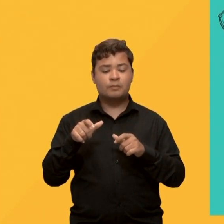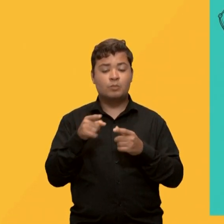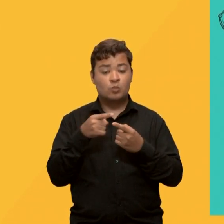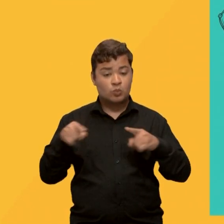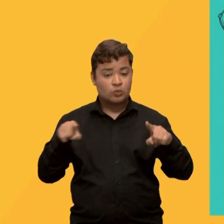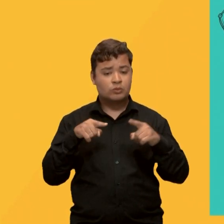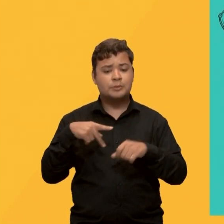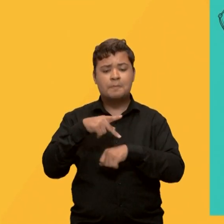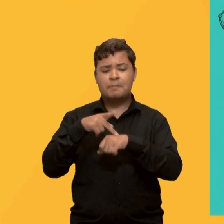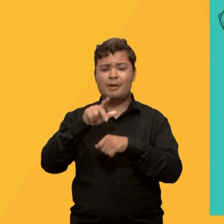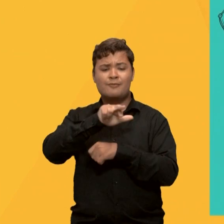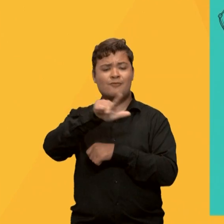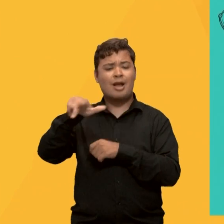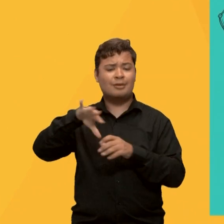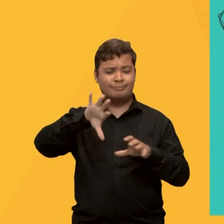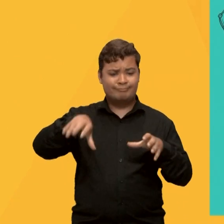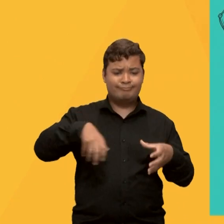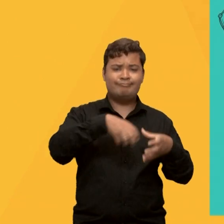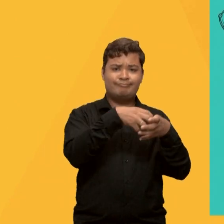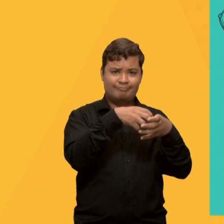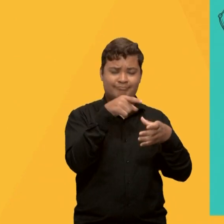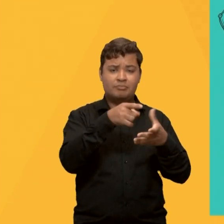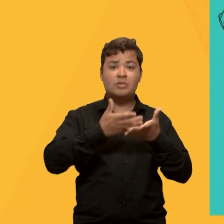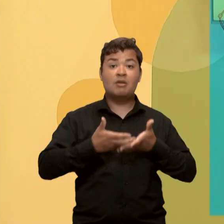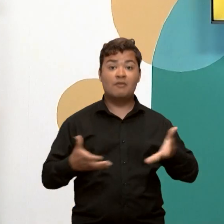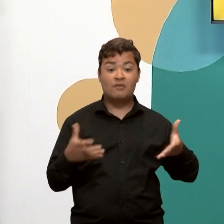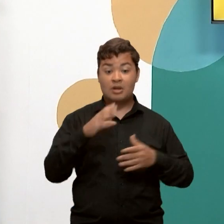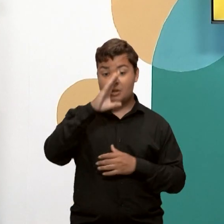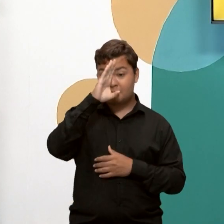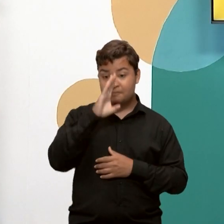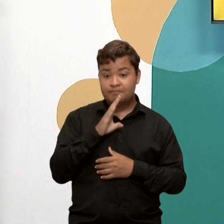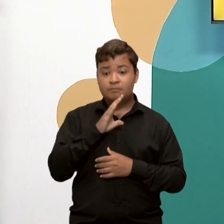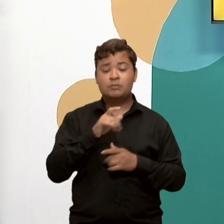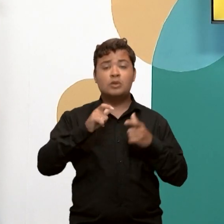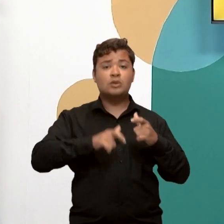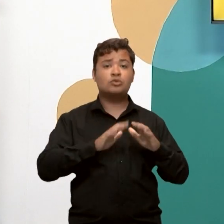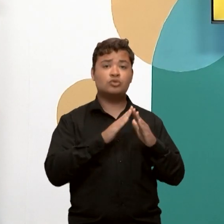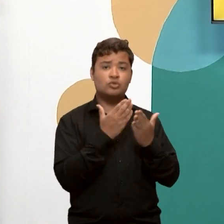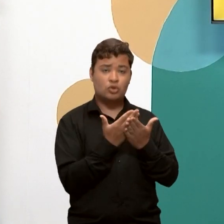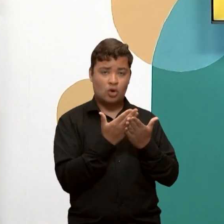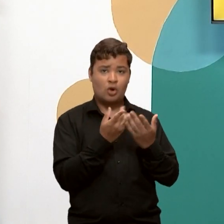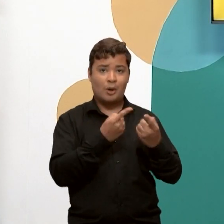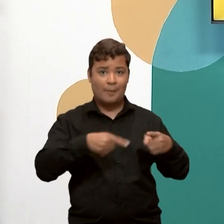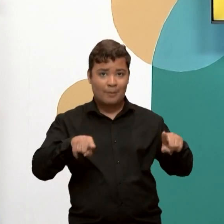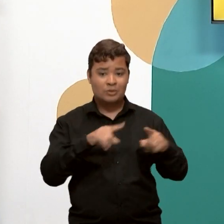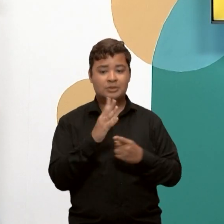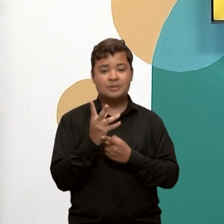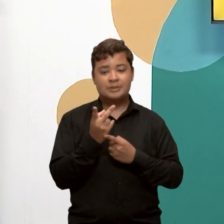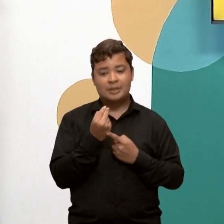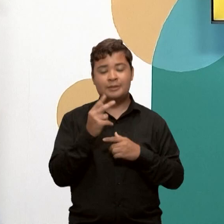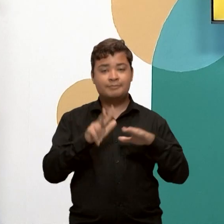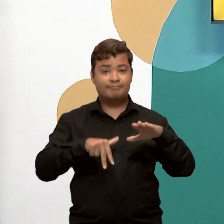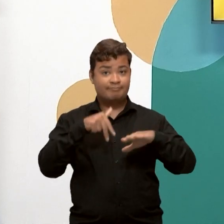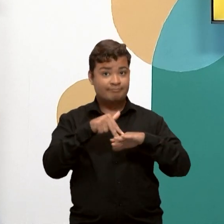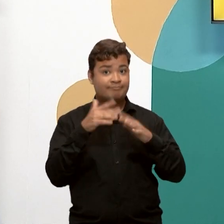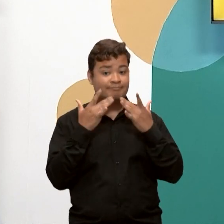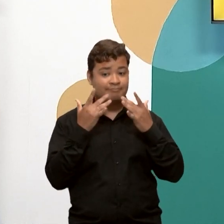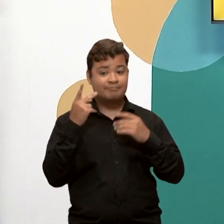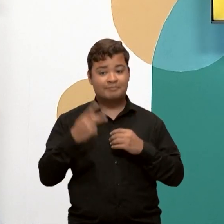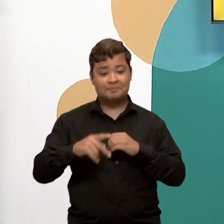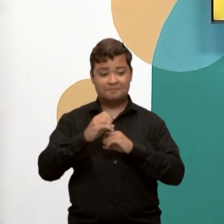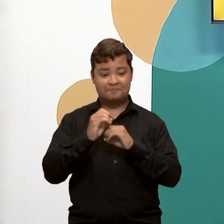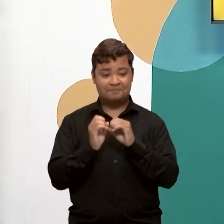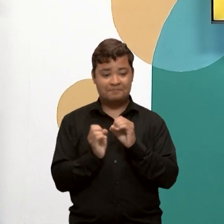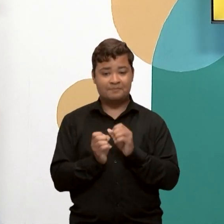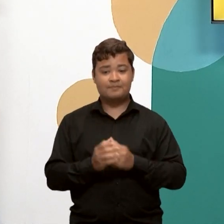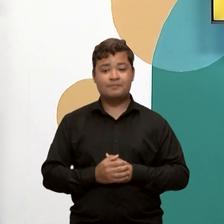Sul e Brasil. O evento é gratuito e ocorre na Escola de Música e Artes Cênicas da UFG. E agora,